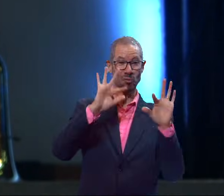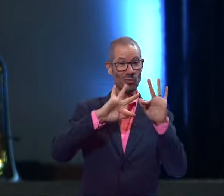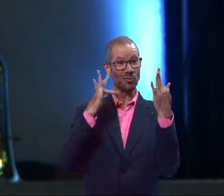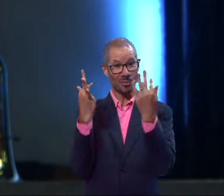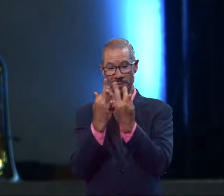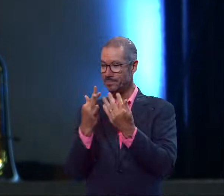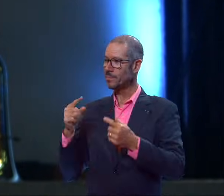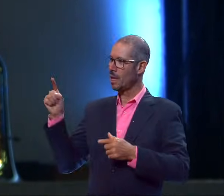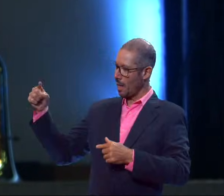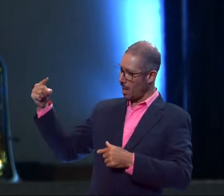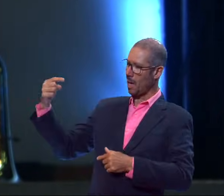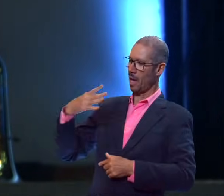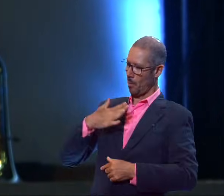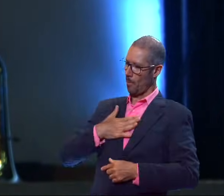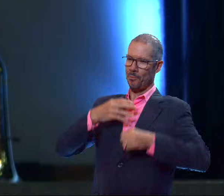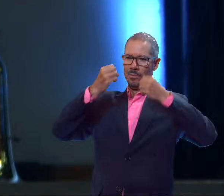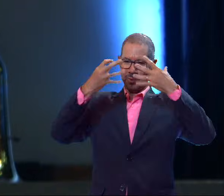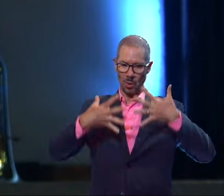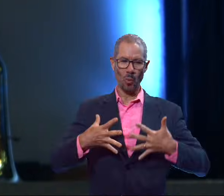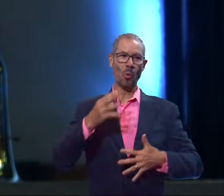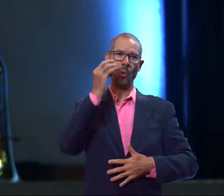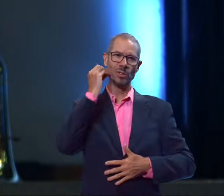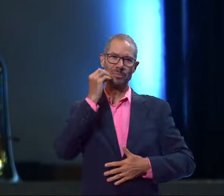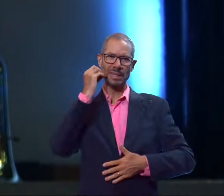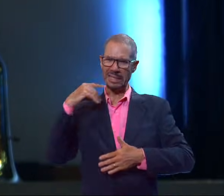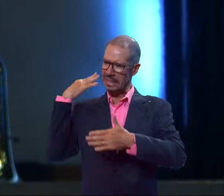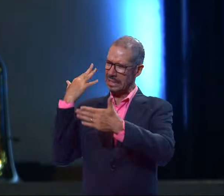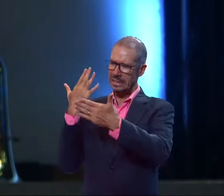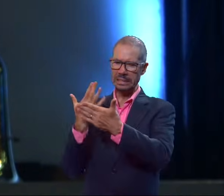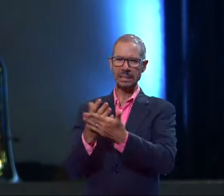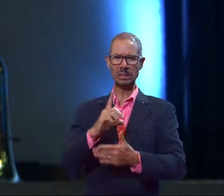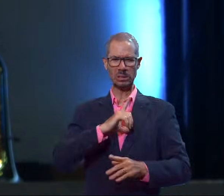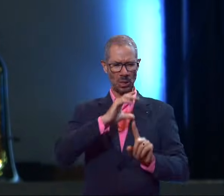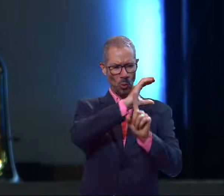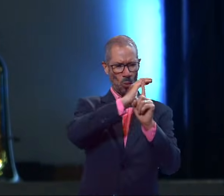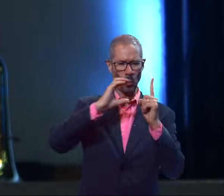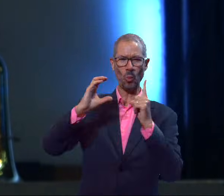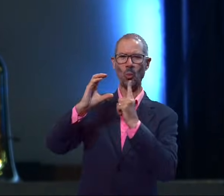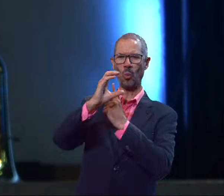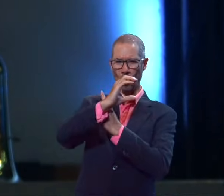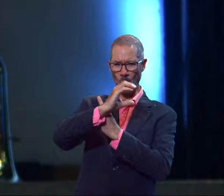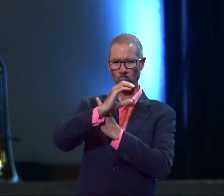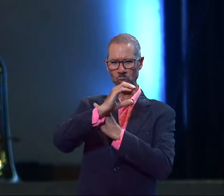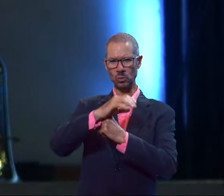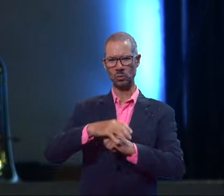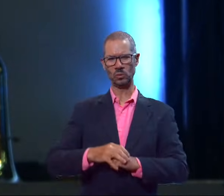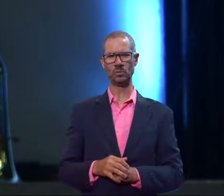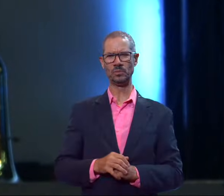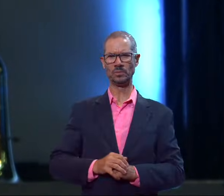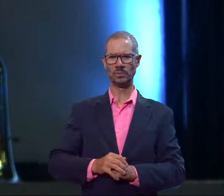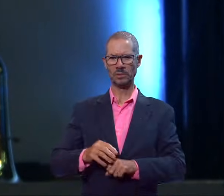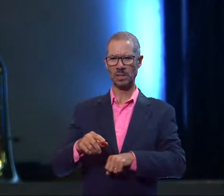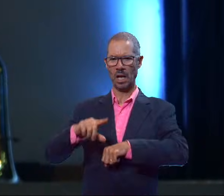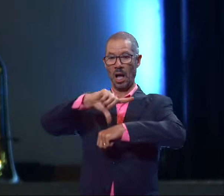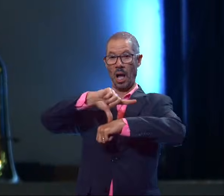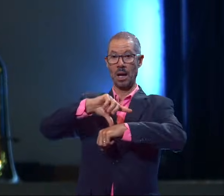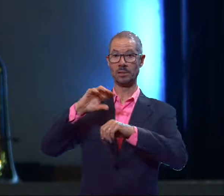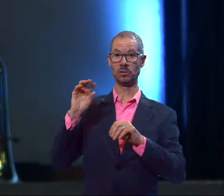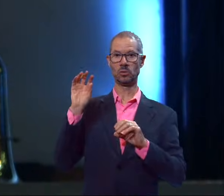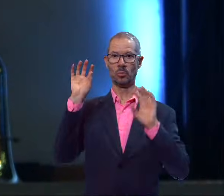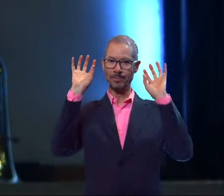ele me explicou como ele fazia, as experiências que eles tinham. Eram cultos breves, mas ele tomou a